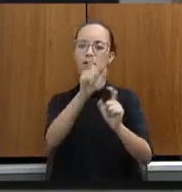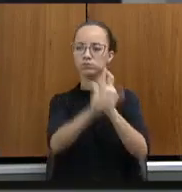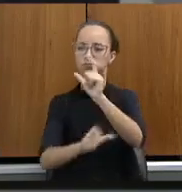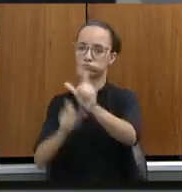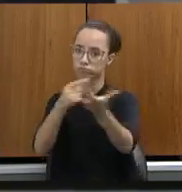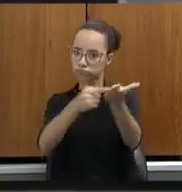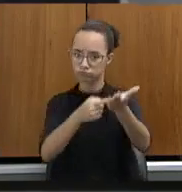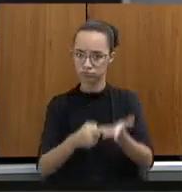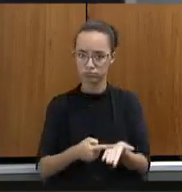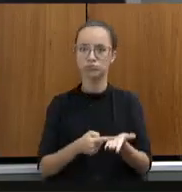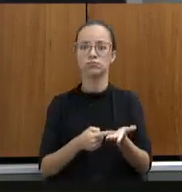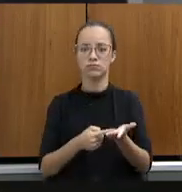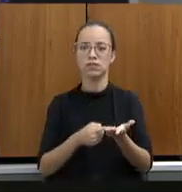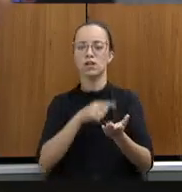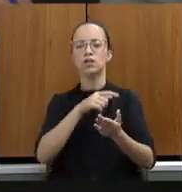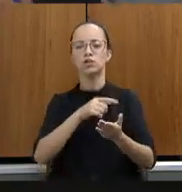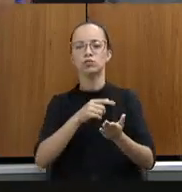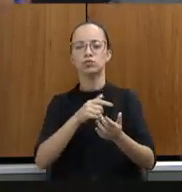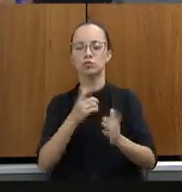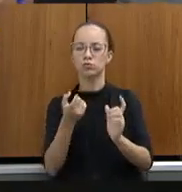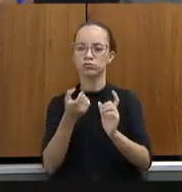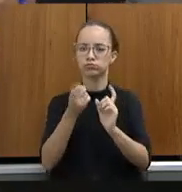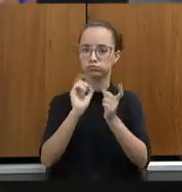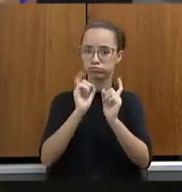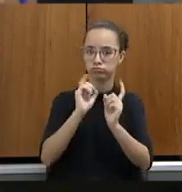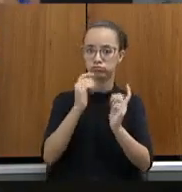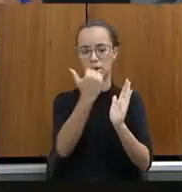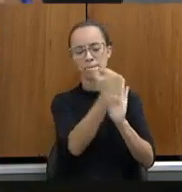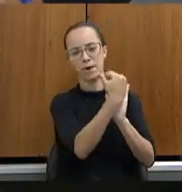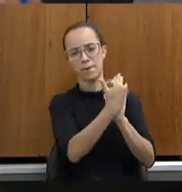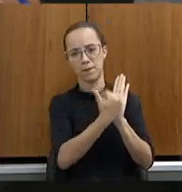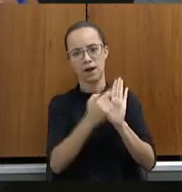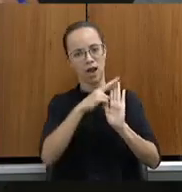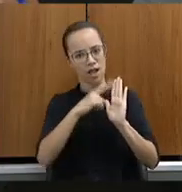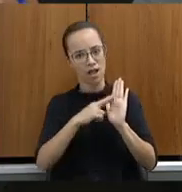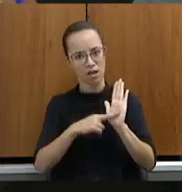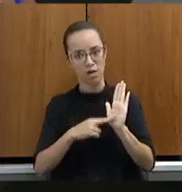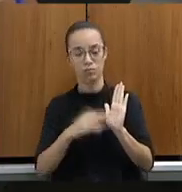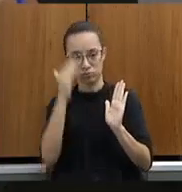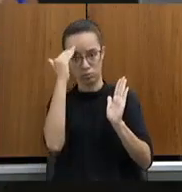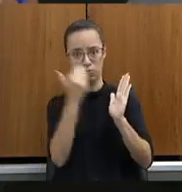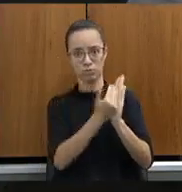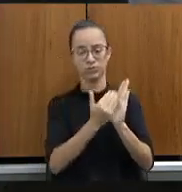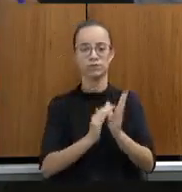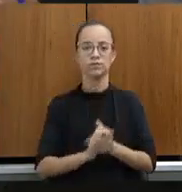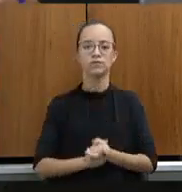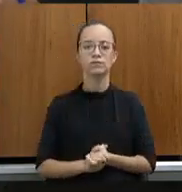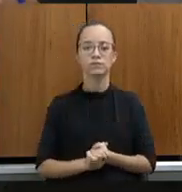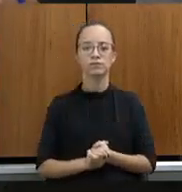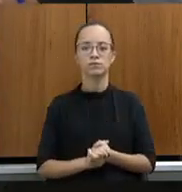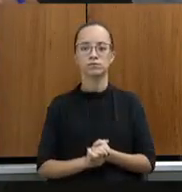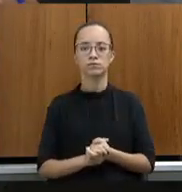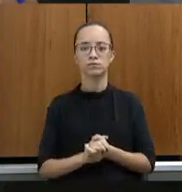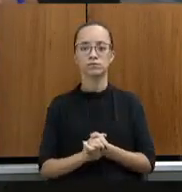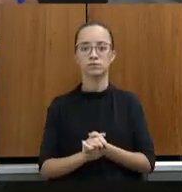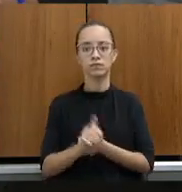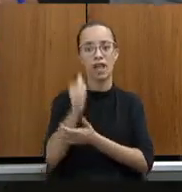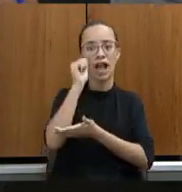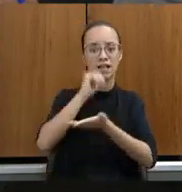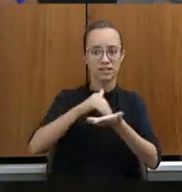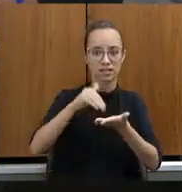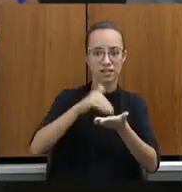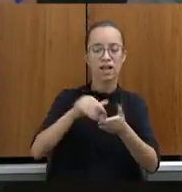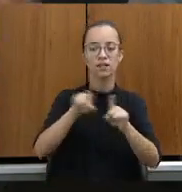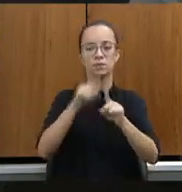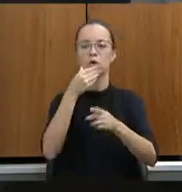que os atos desta reunião obedecerão as seguintes normas e procedimentos a secretária e o